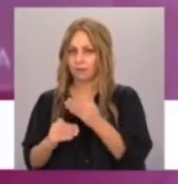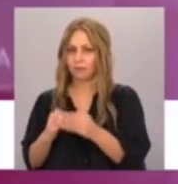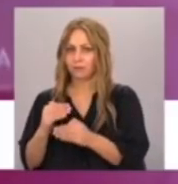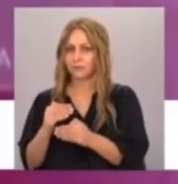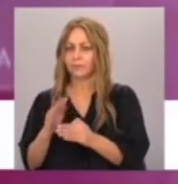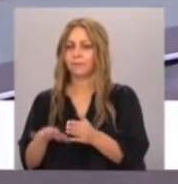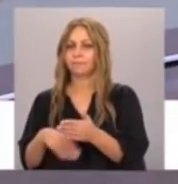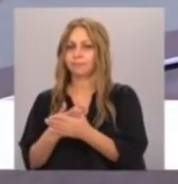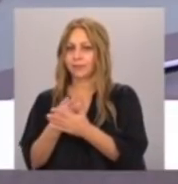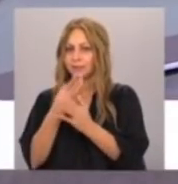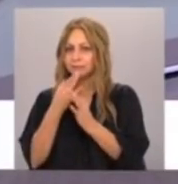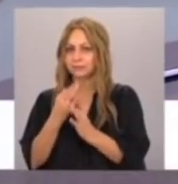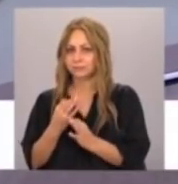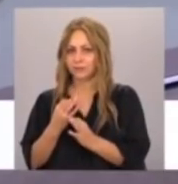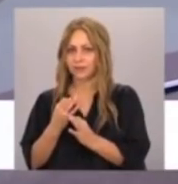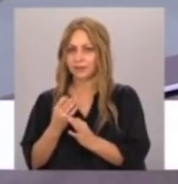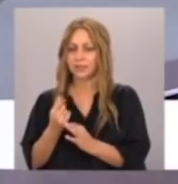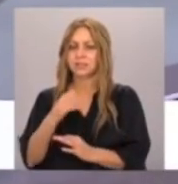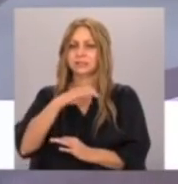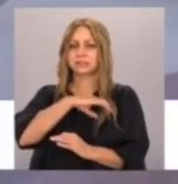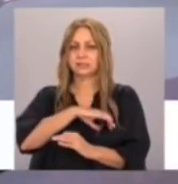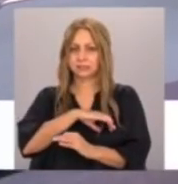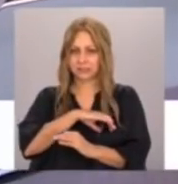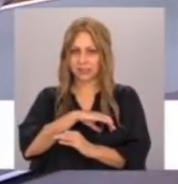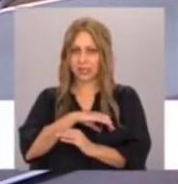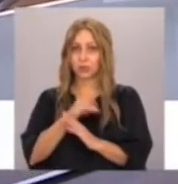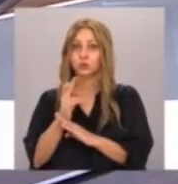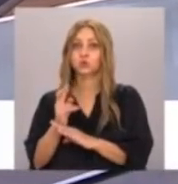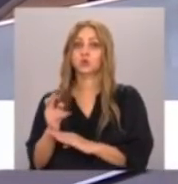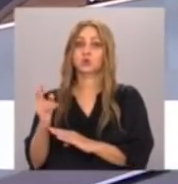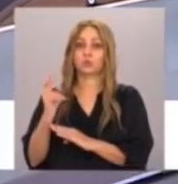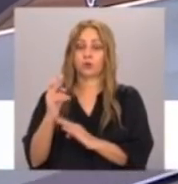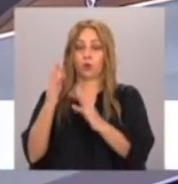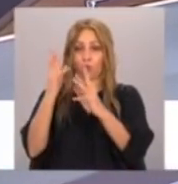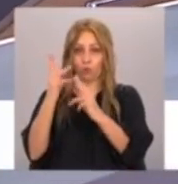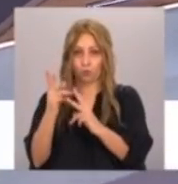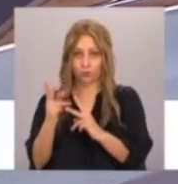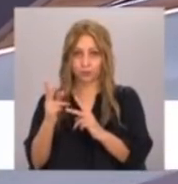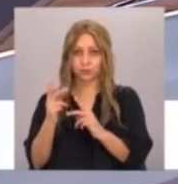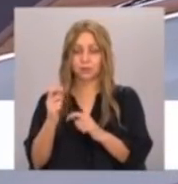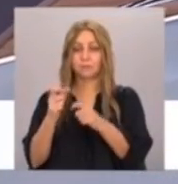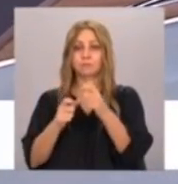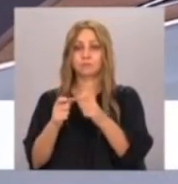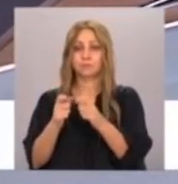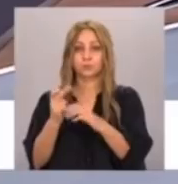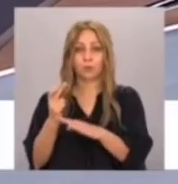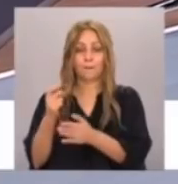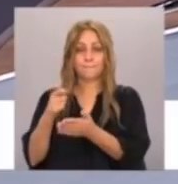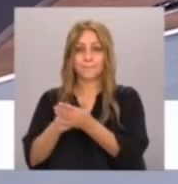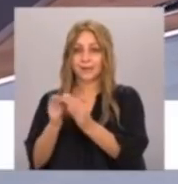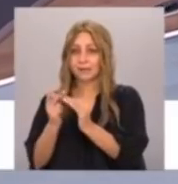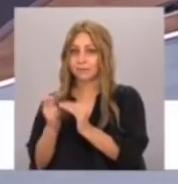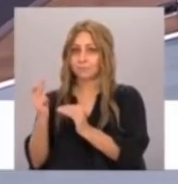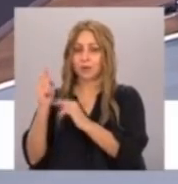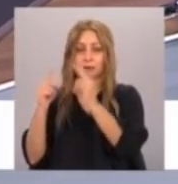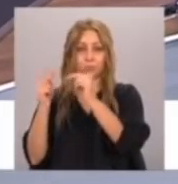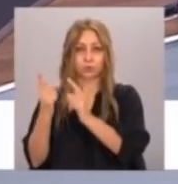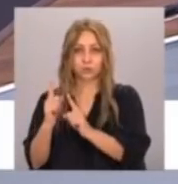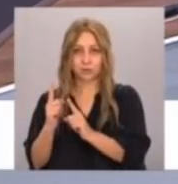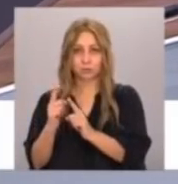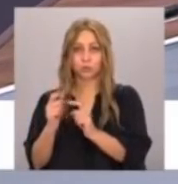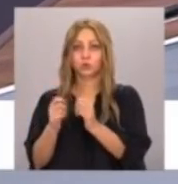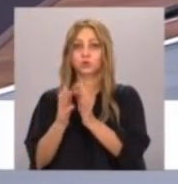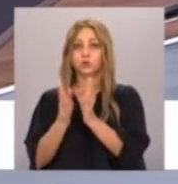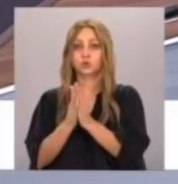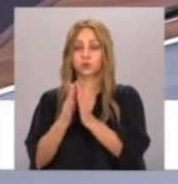Única produtos de facto um salários líquidos superior a todos os portugueses nossas coisas são feitas para que ninguém Pague Mais imposto todos pagam menos imposto